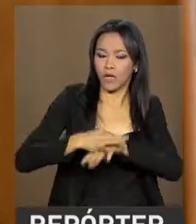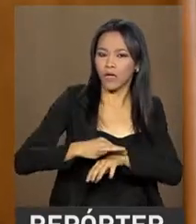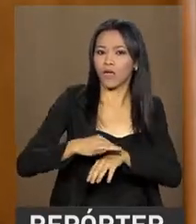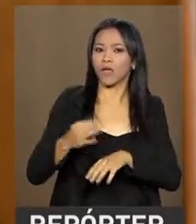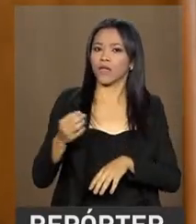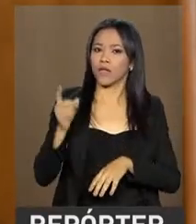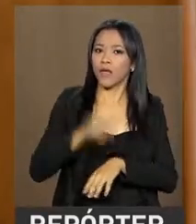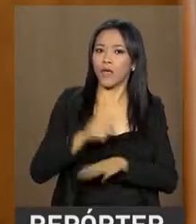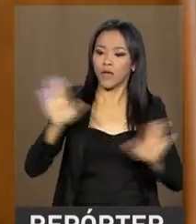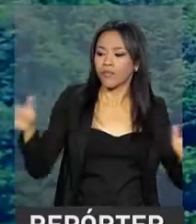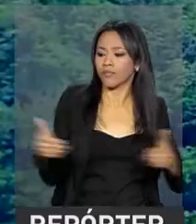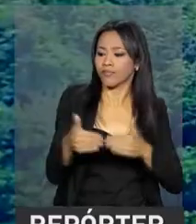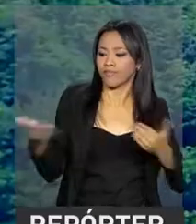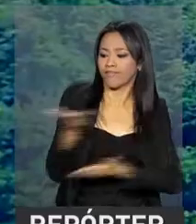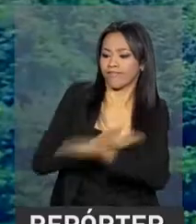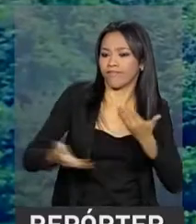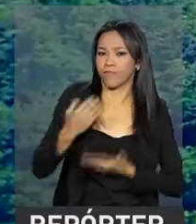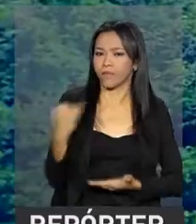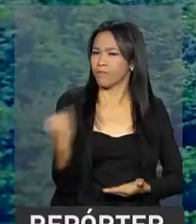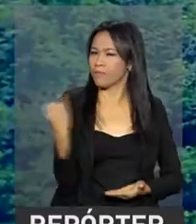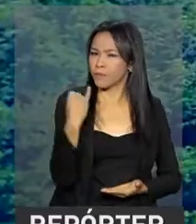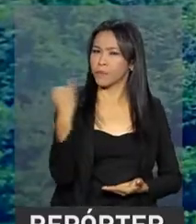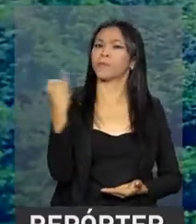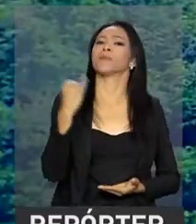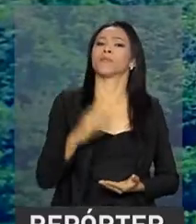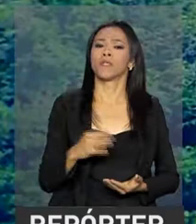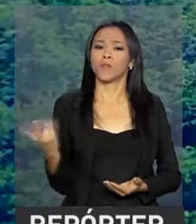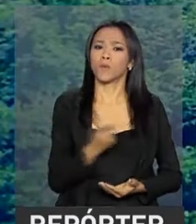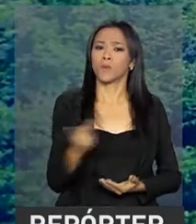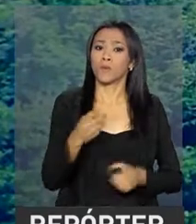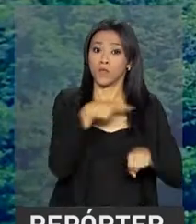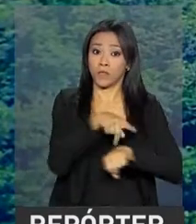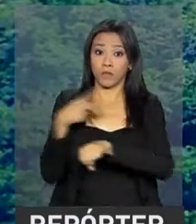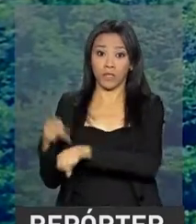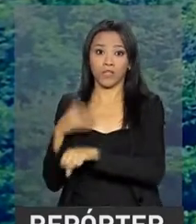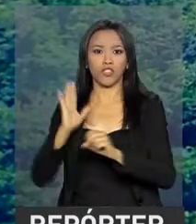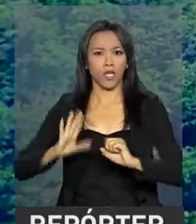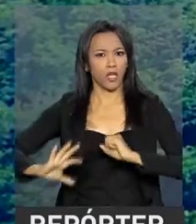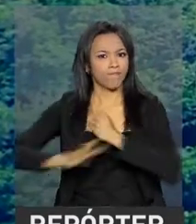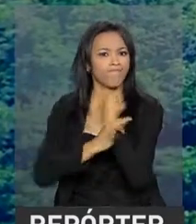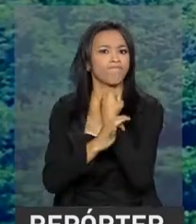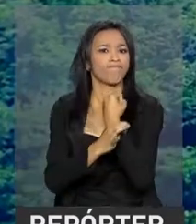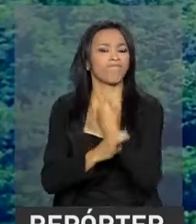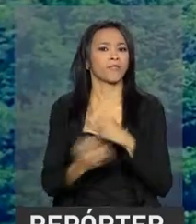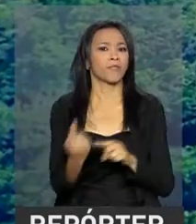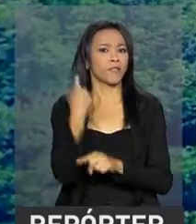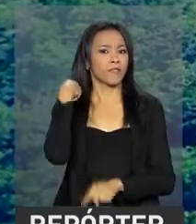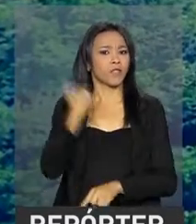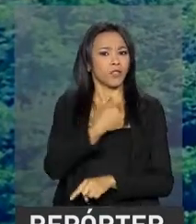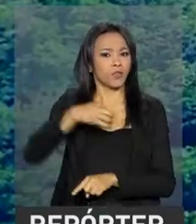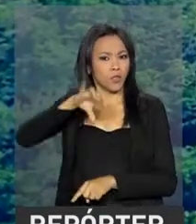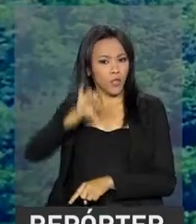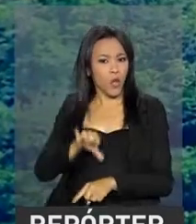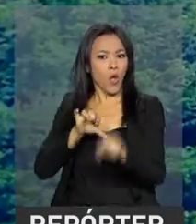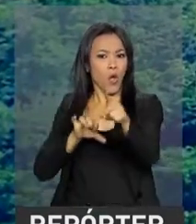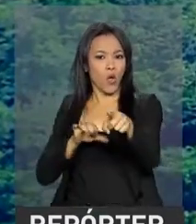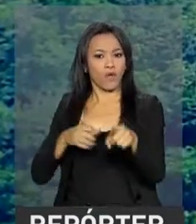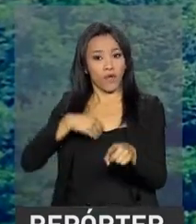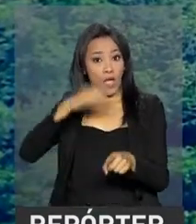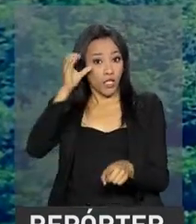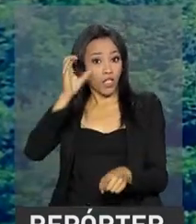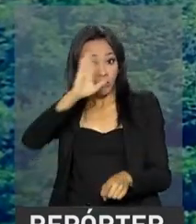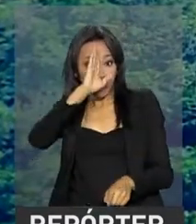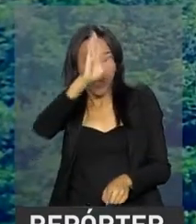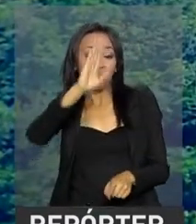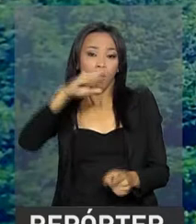relação extremamente importante. A relação entre os dois países já é sólida. Em 2009, a China se tornou o principal